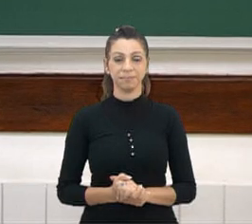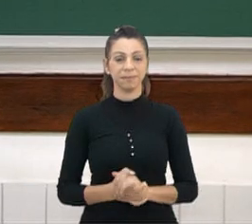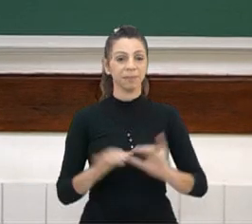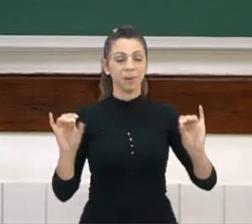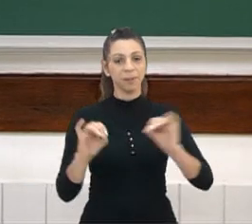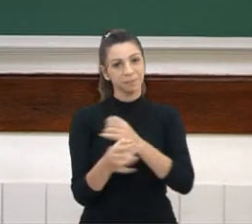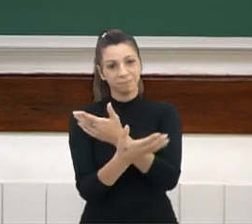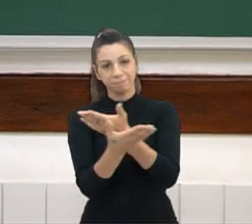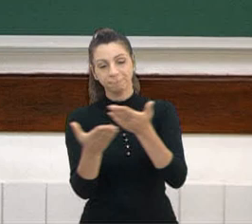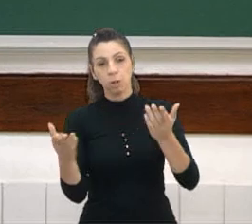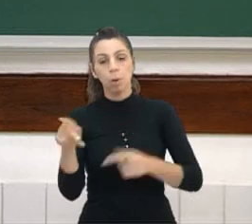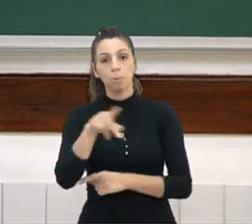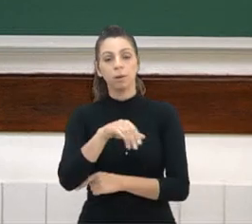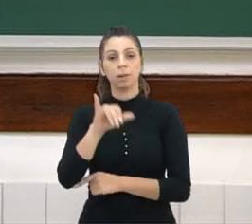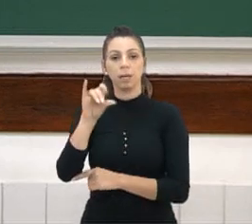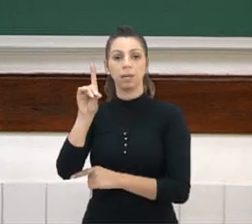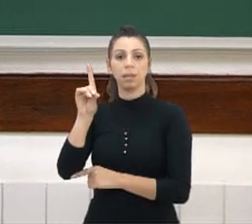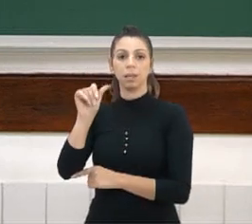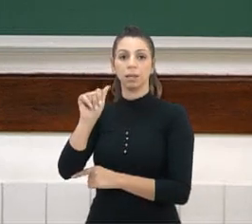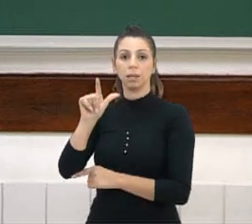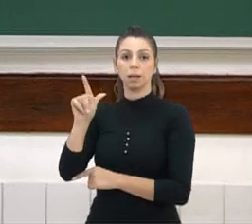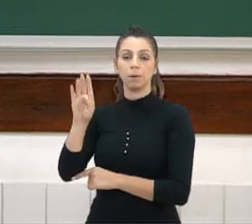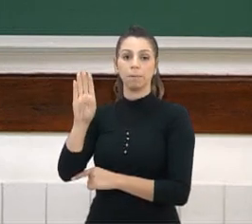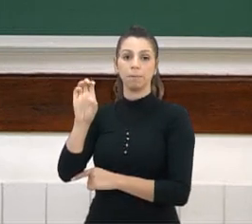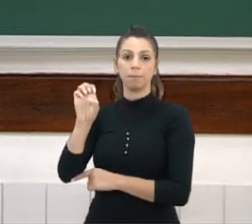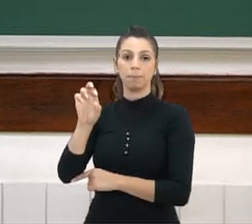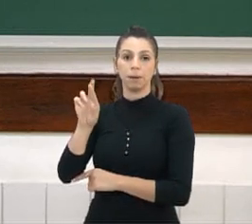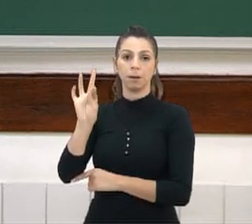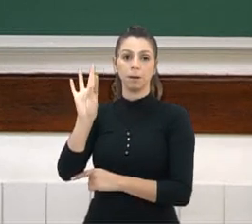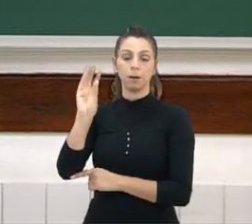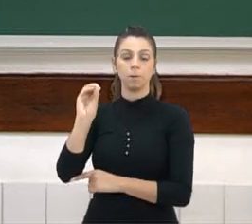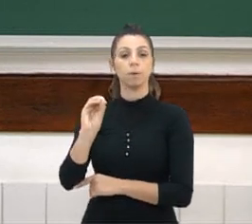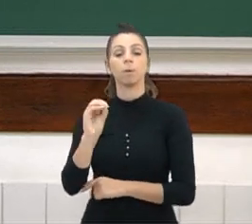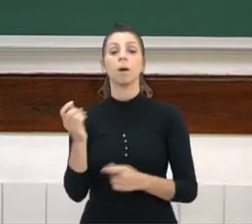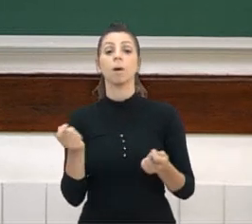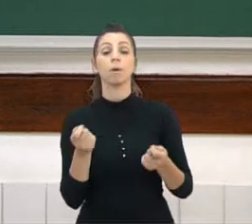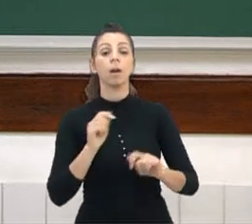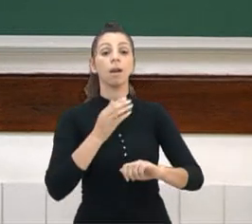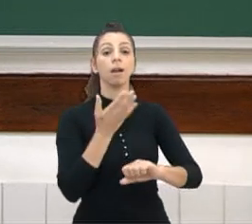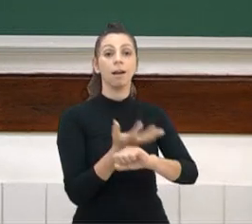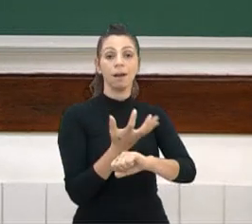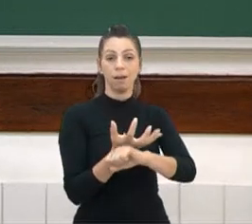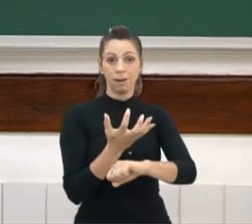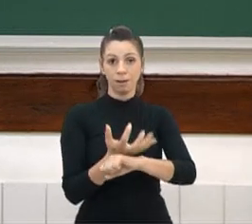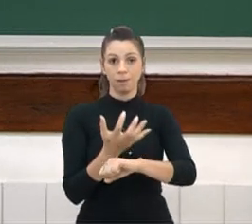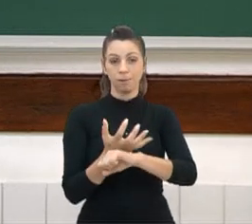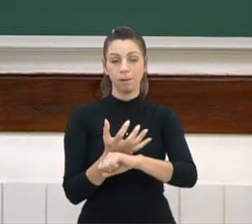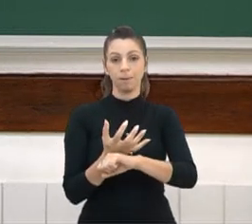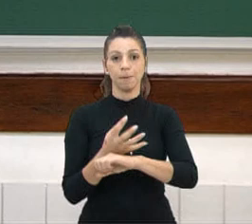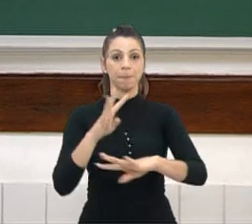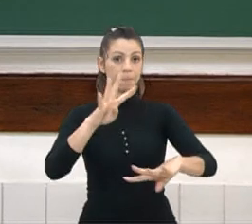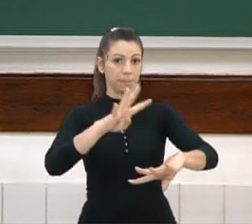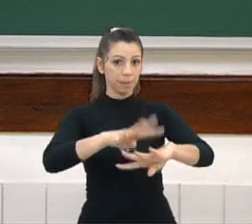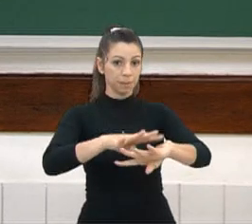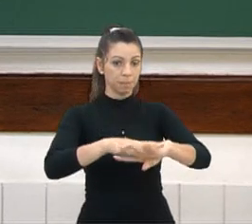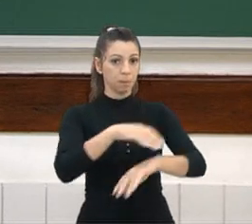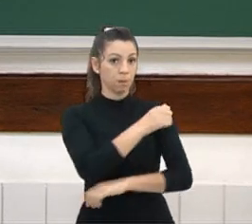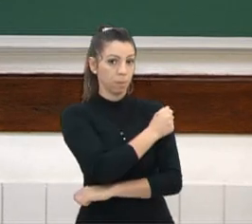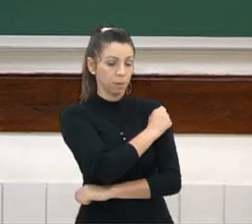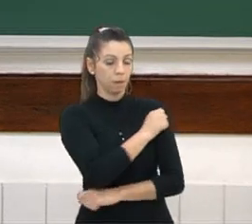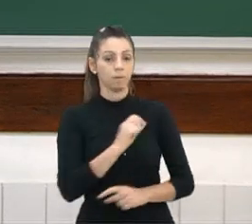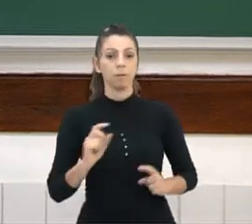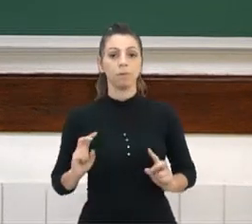Olá pessoal, sou o professor Idalberto. Vamos ter aula de matemática agora, aula do oitavo ano. Nós vamos dar